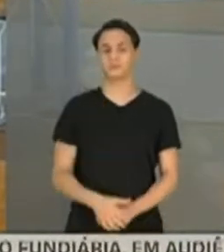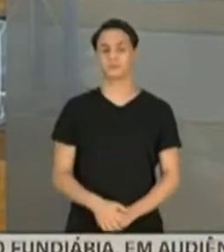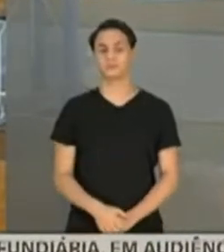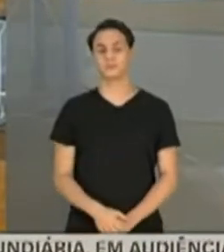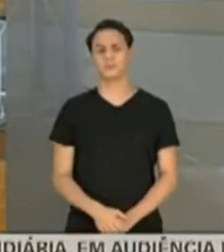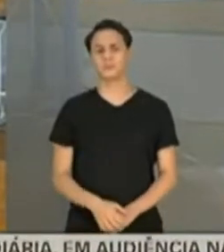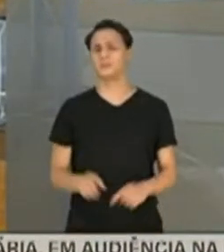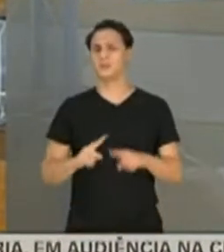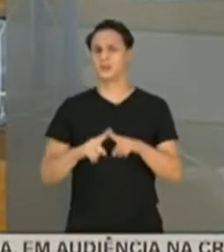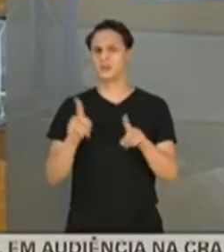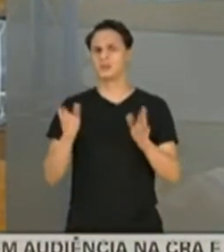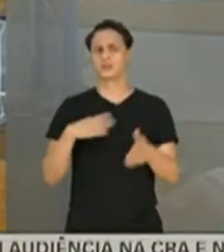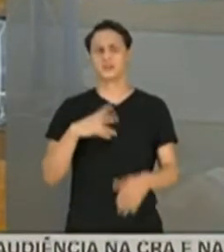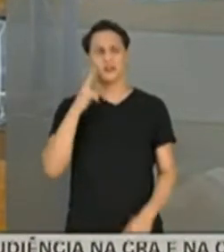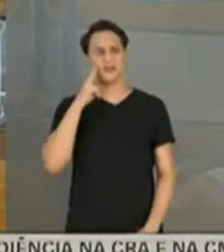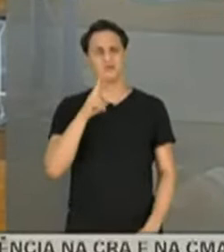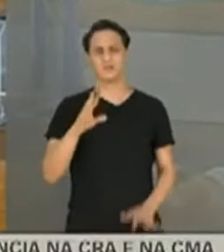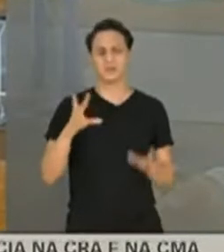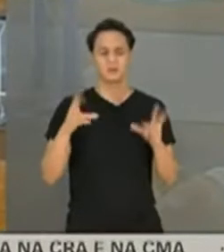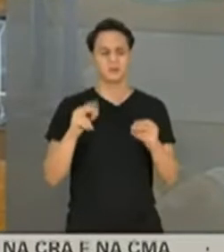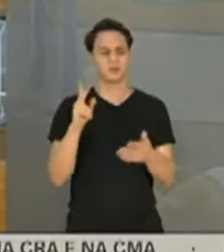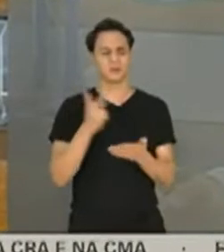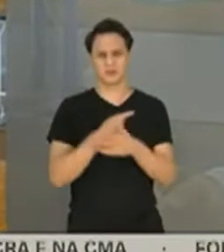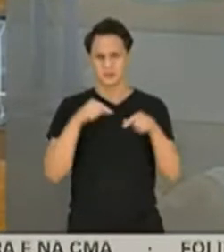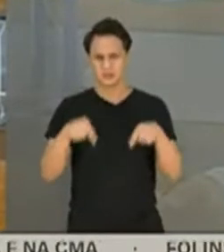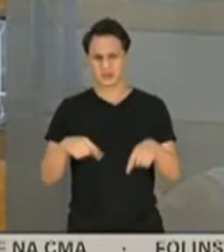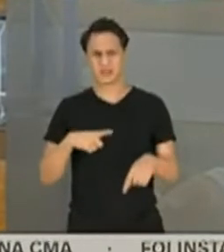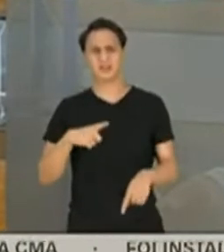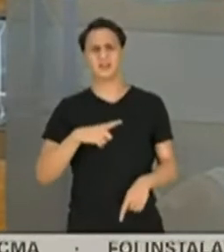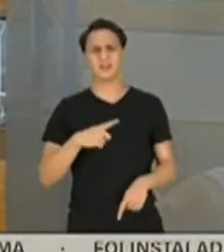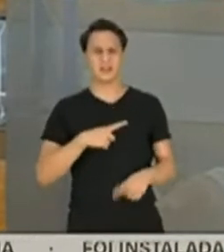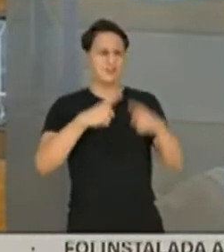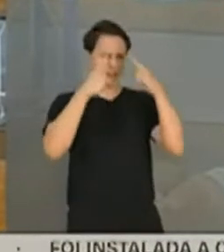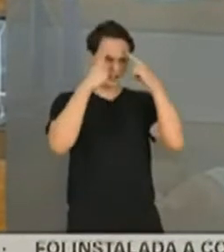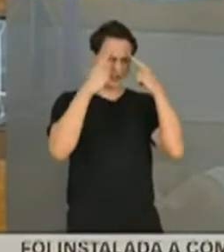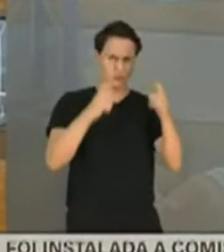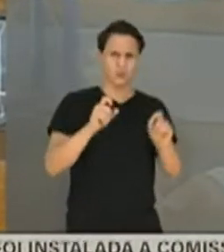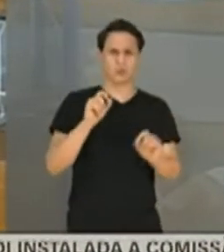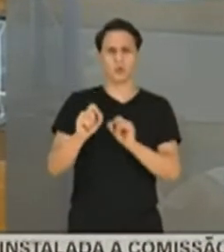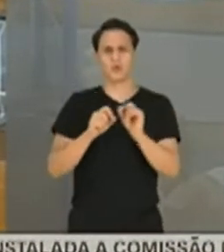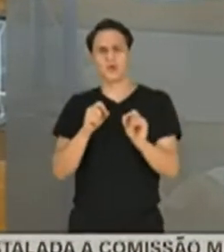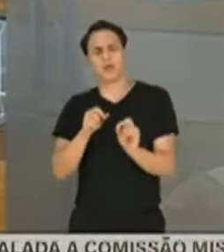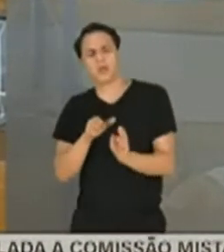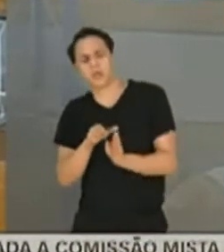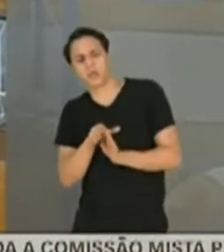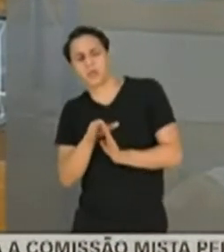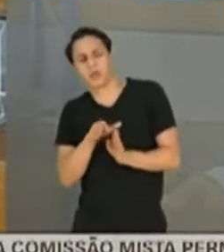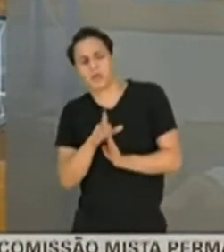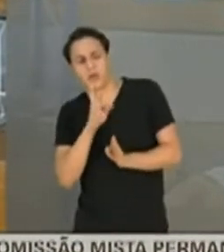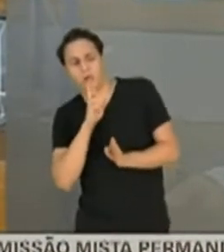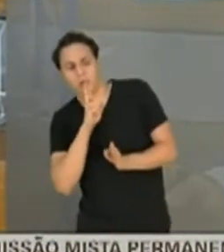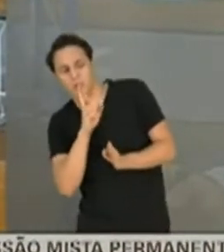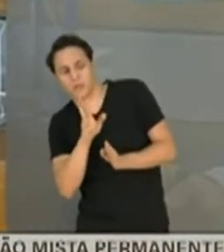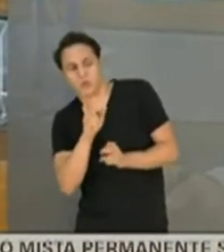já vi de tudo o que aconteceu aqui: agressividade, indução de respostas,